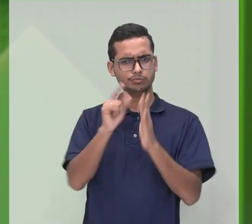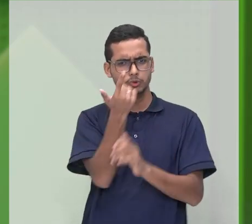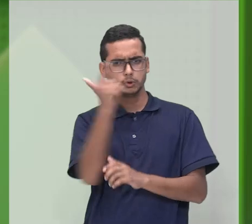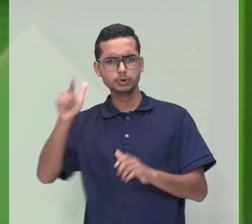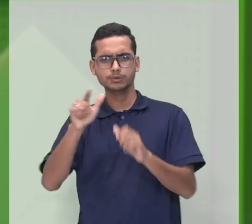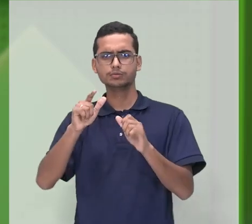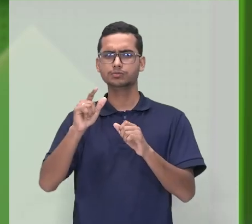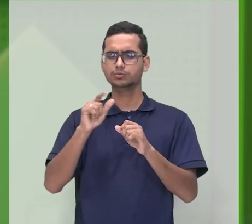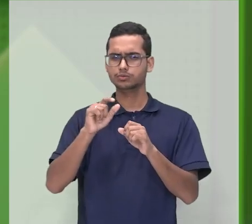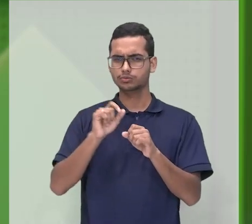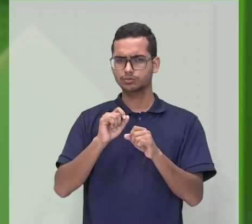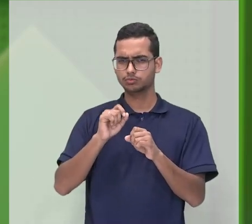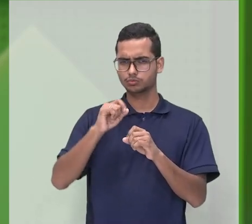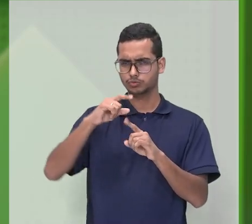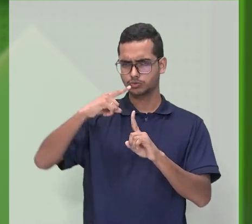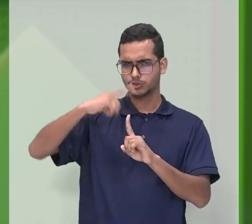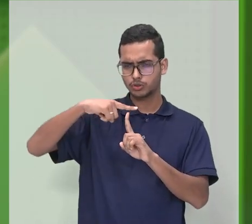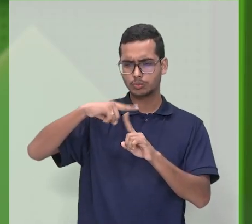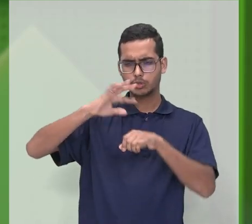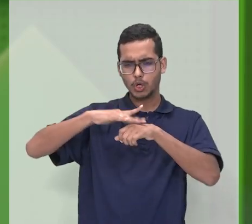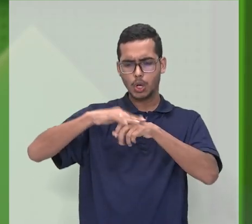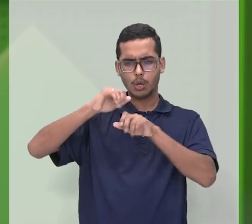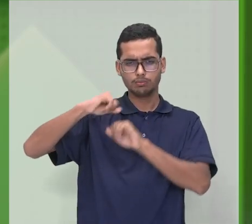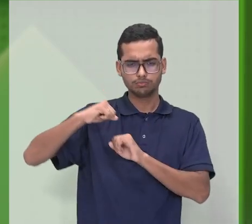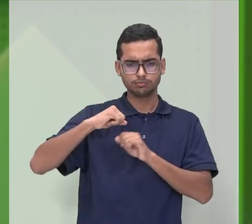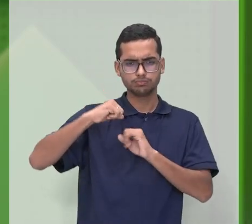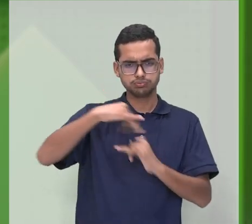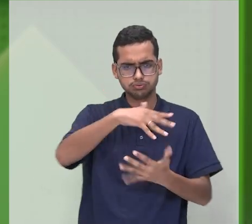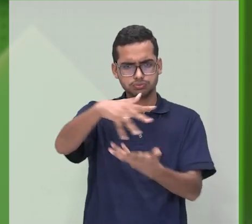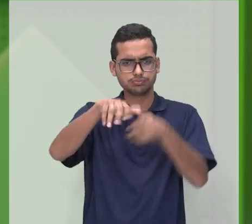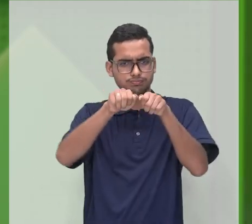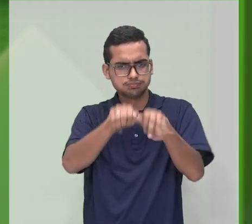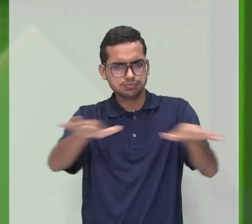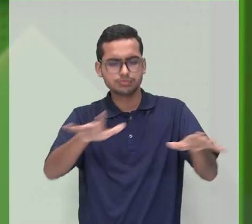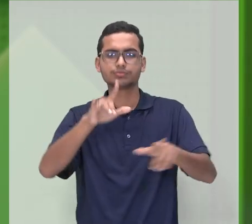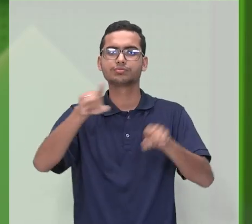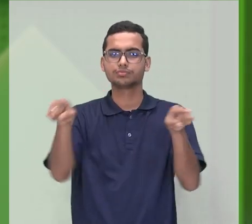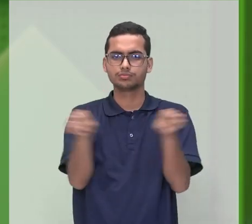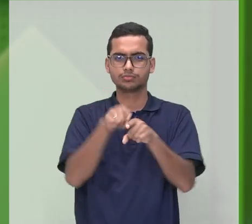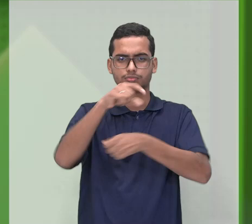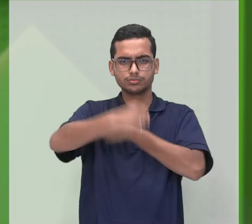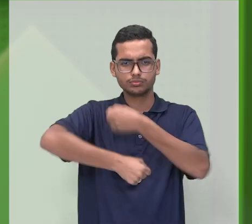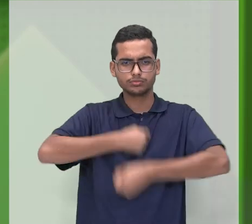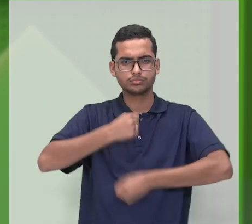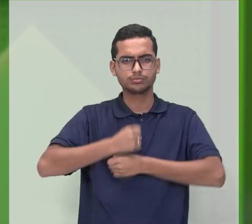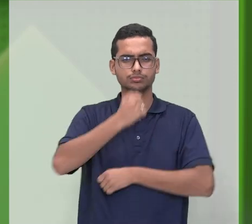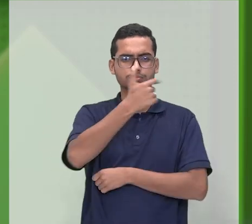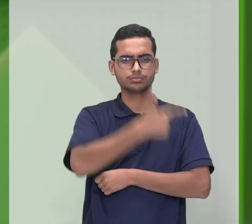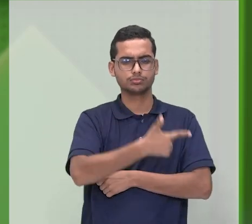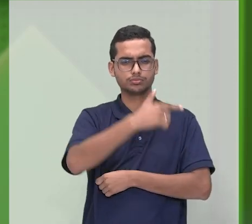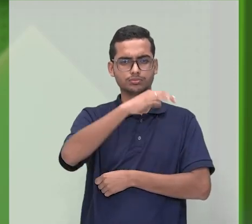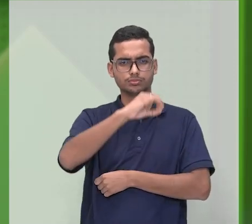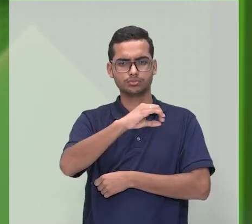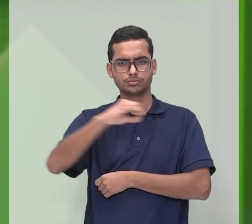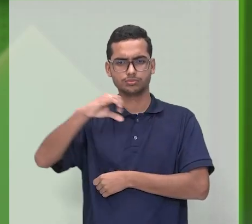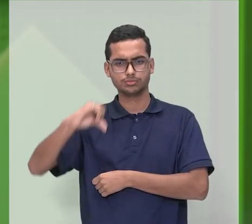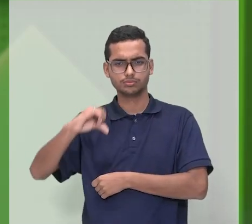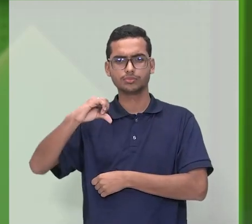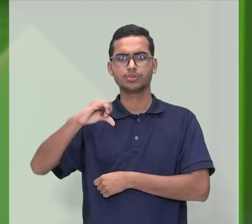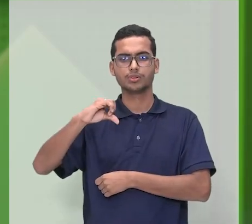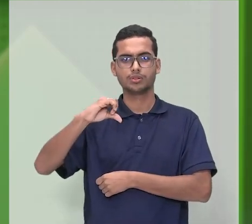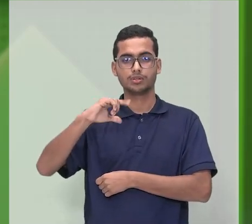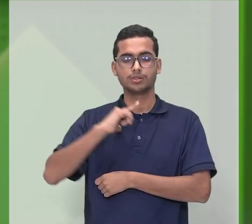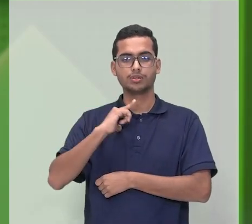não lembra, mas em 2009 nós tivemos a gripe suína, certo?